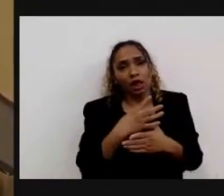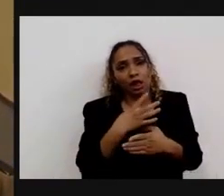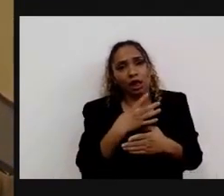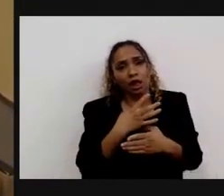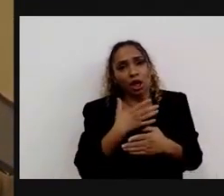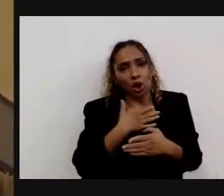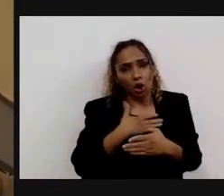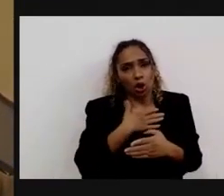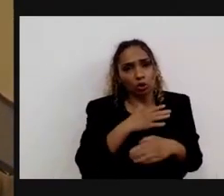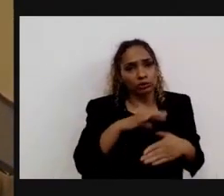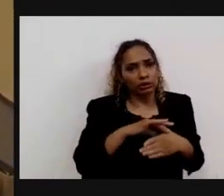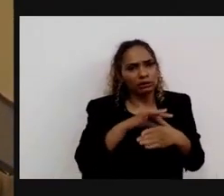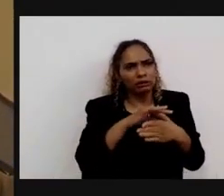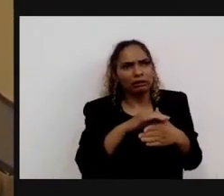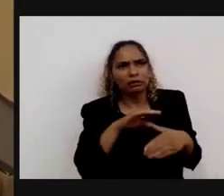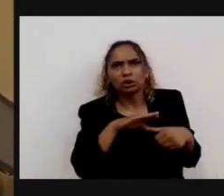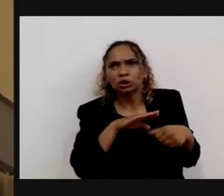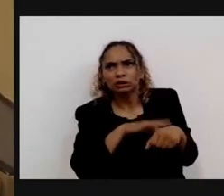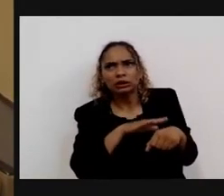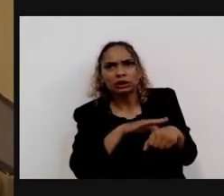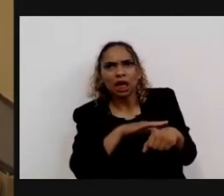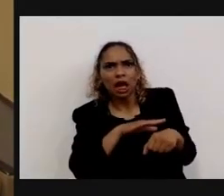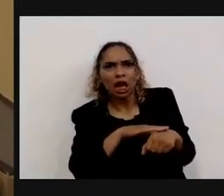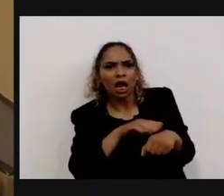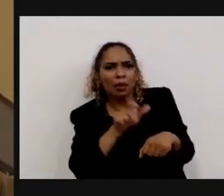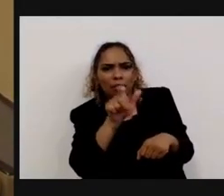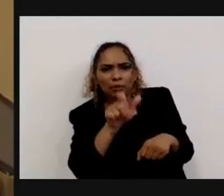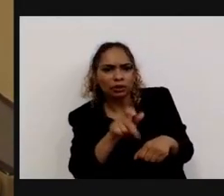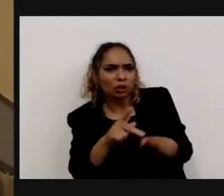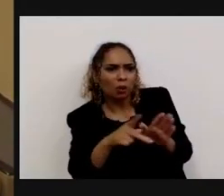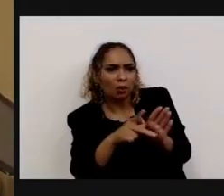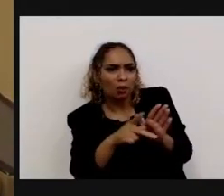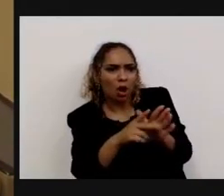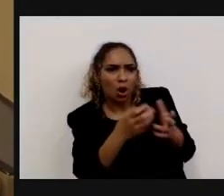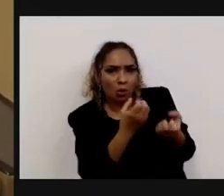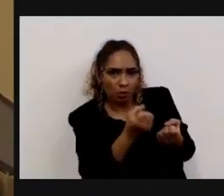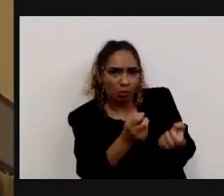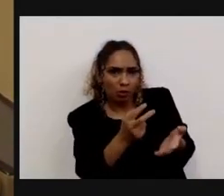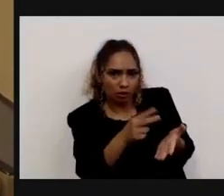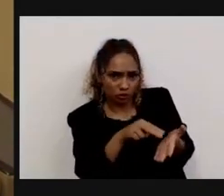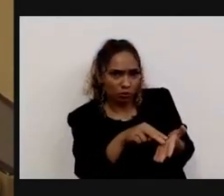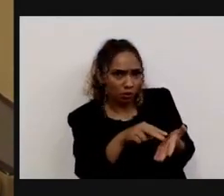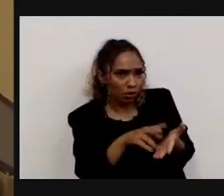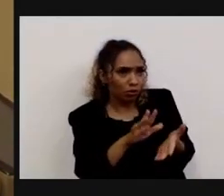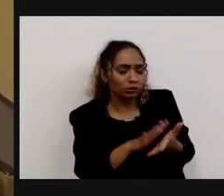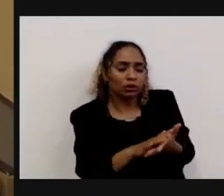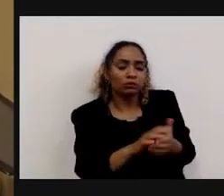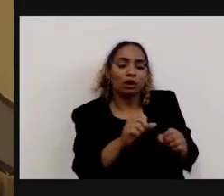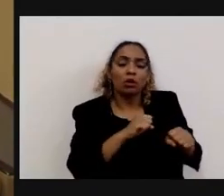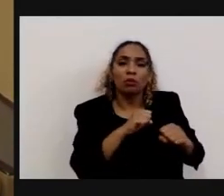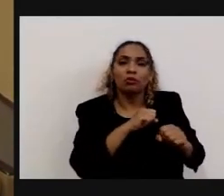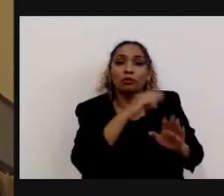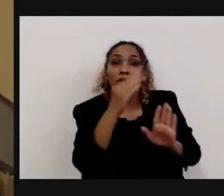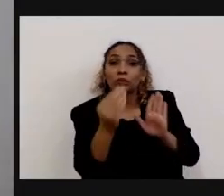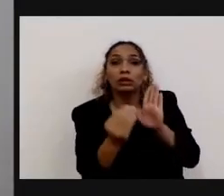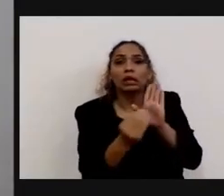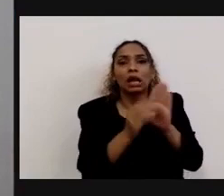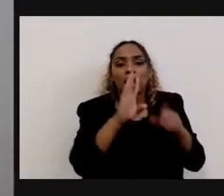uma liderança ai foi quando fulano de tal assumindo eu acho que foi um movimento incremental que